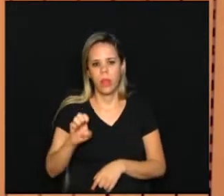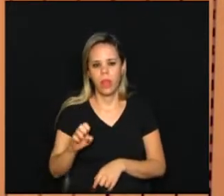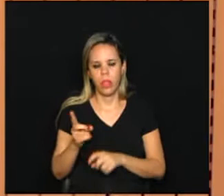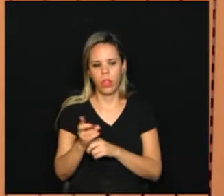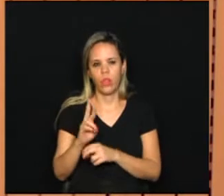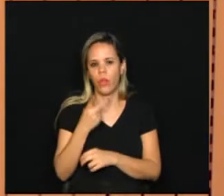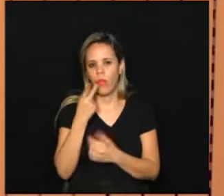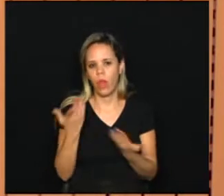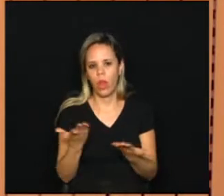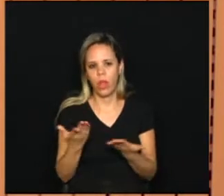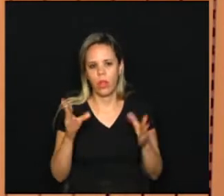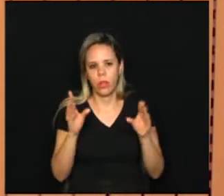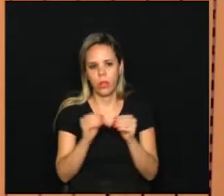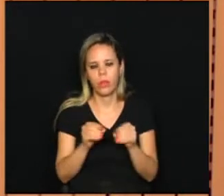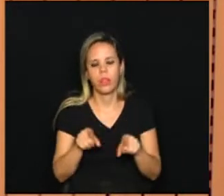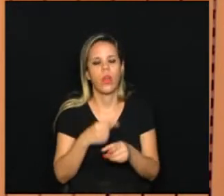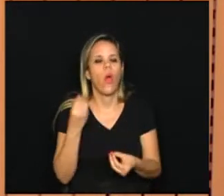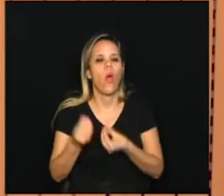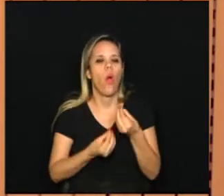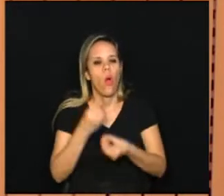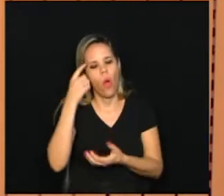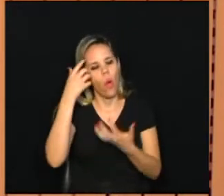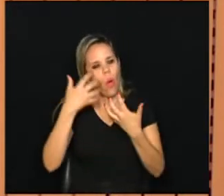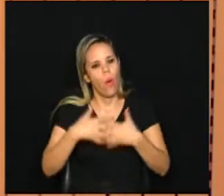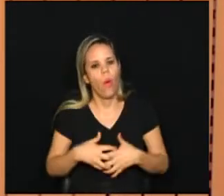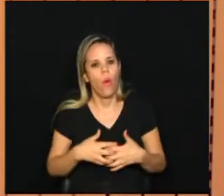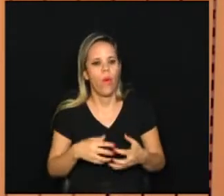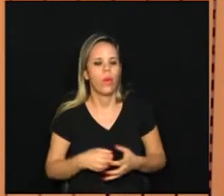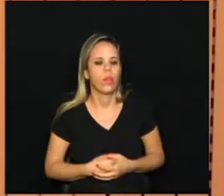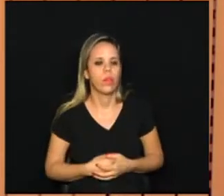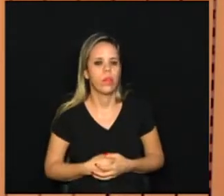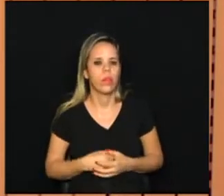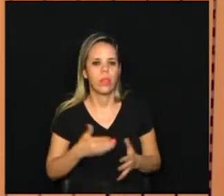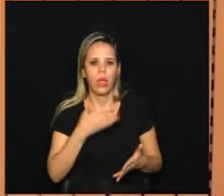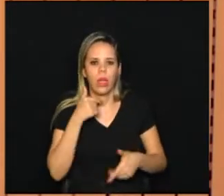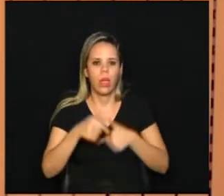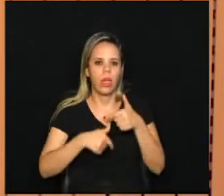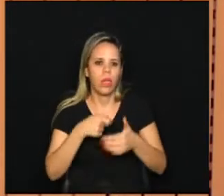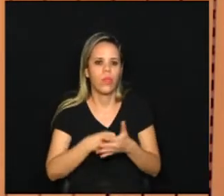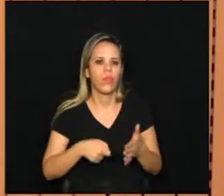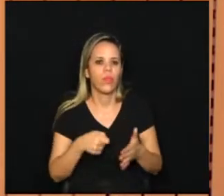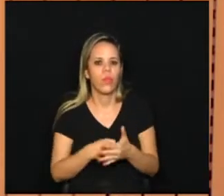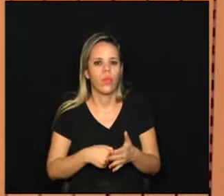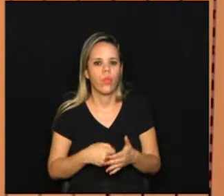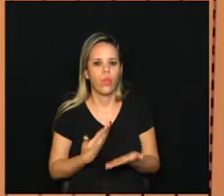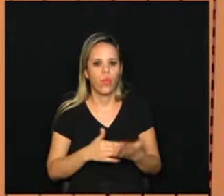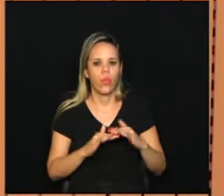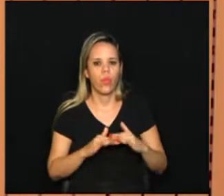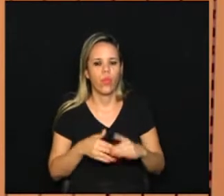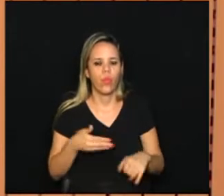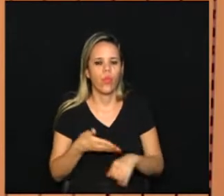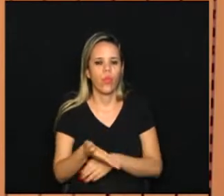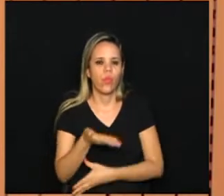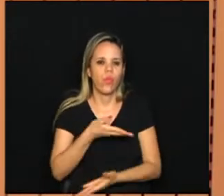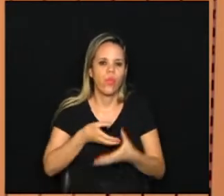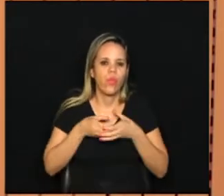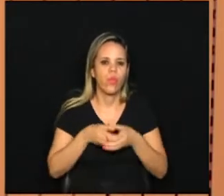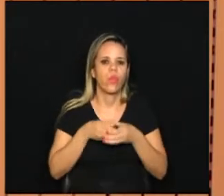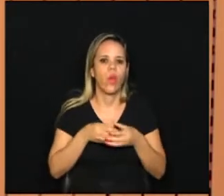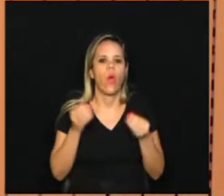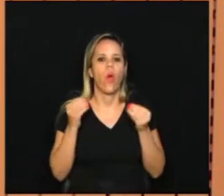aqui justamente como que a gente pode pensar nessas melhorias do ambiente escolar. Como que a gente